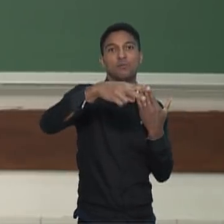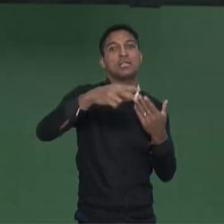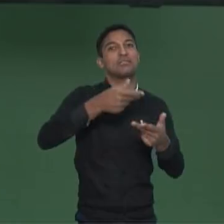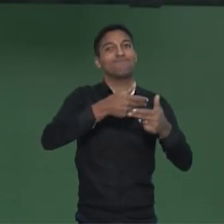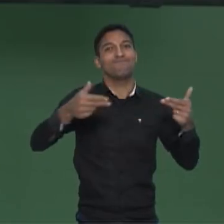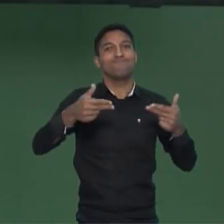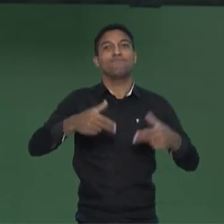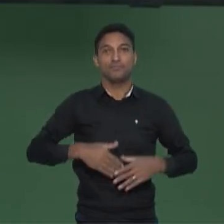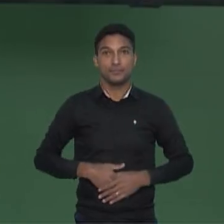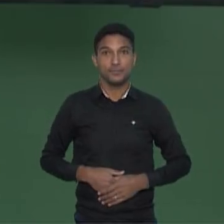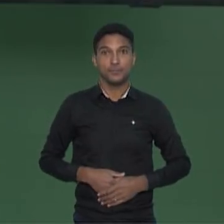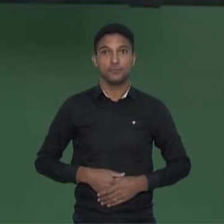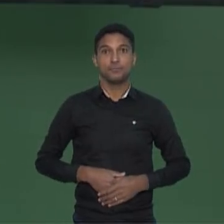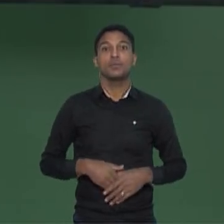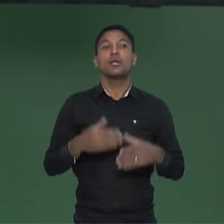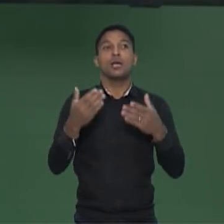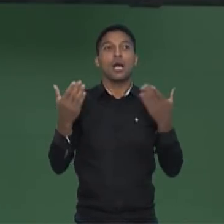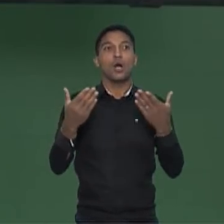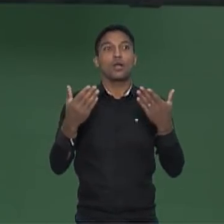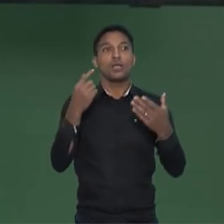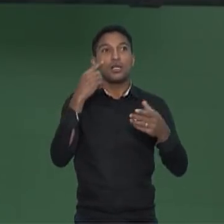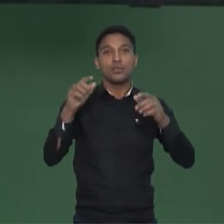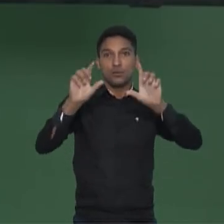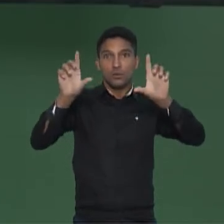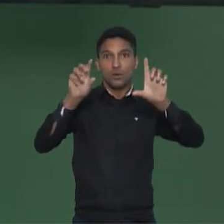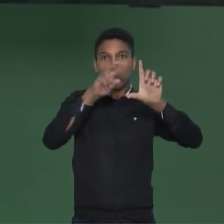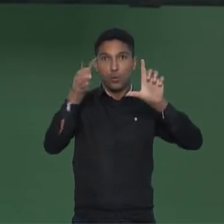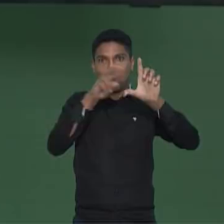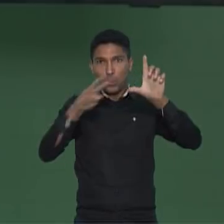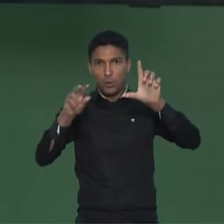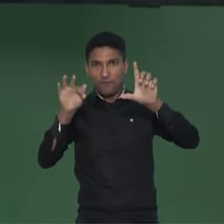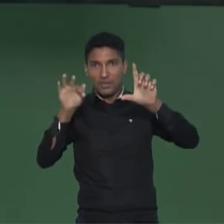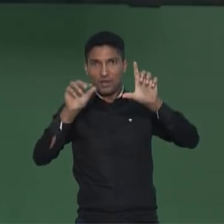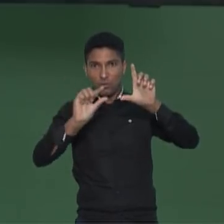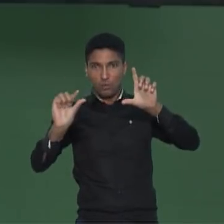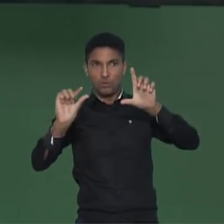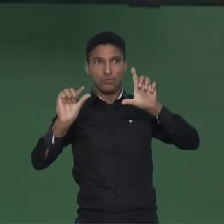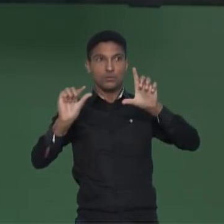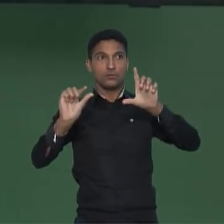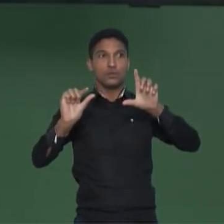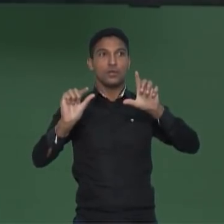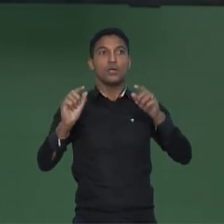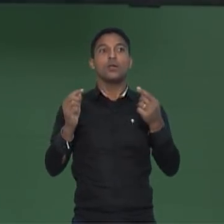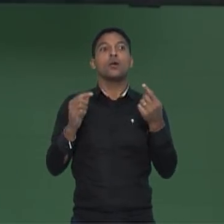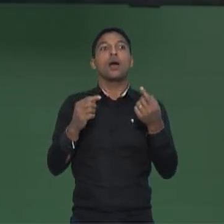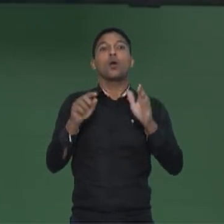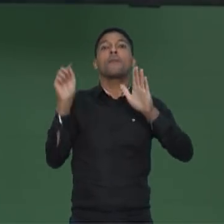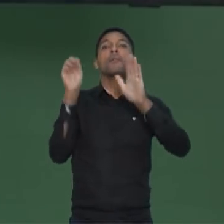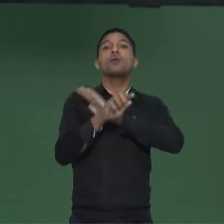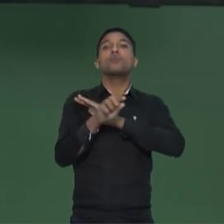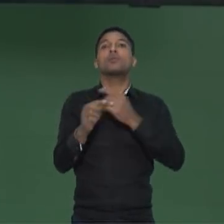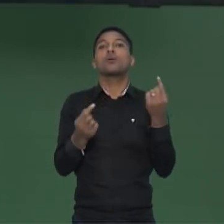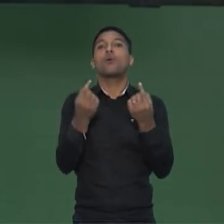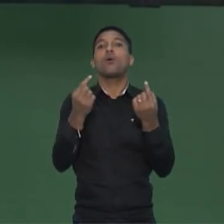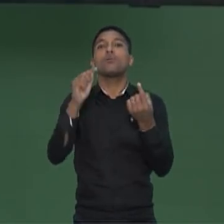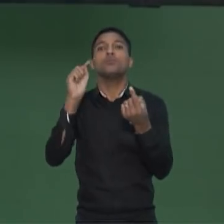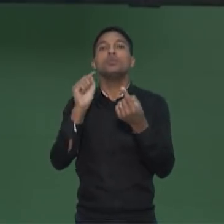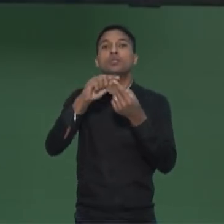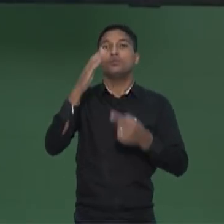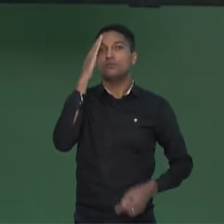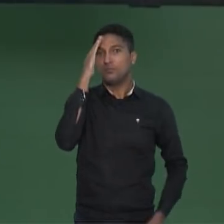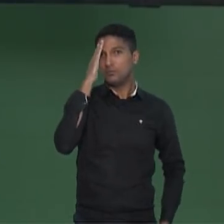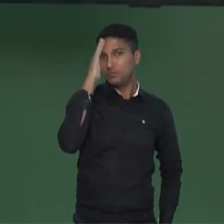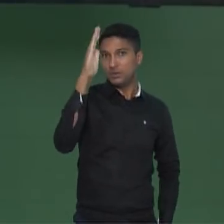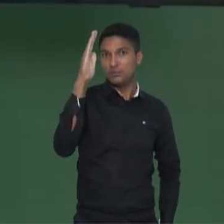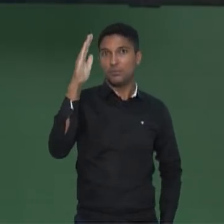Ainda sobre o enunciado final ali do Greenpeace. Qual é a finalidade principal desse texto? Esse texto tem